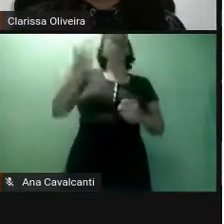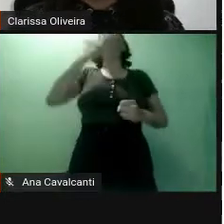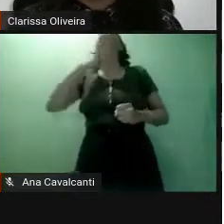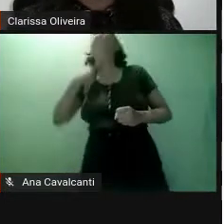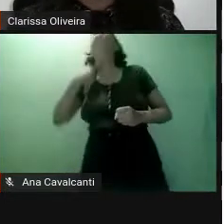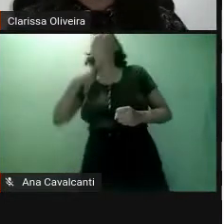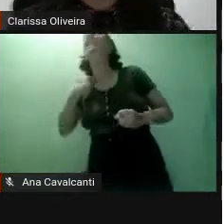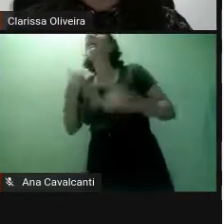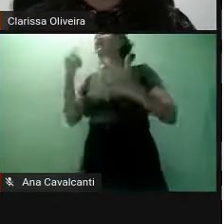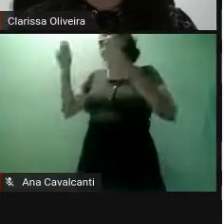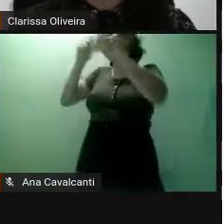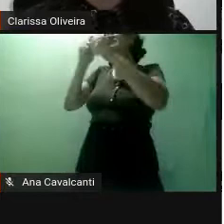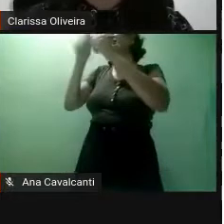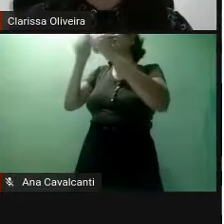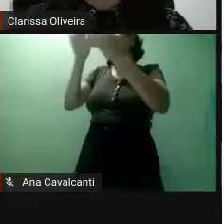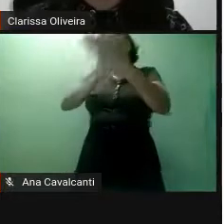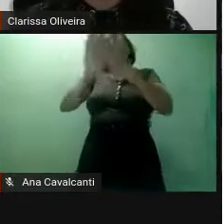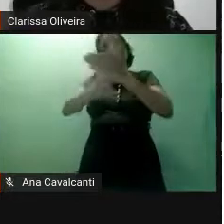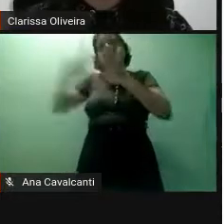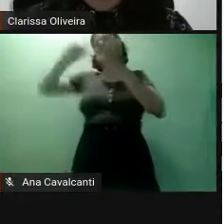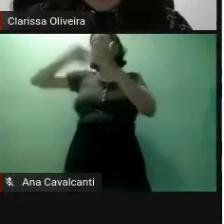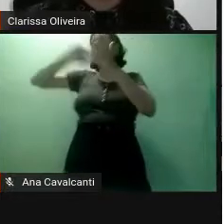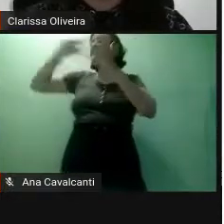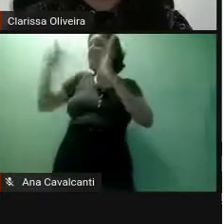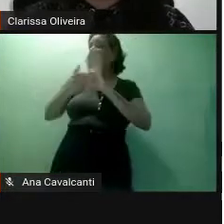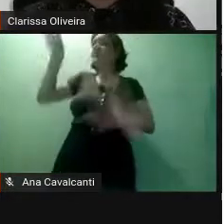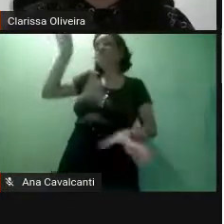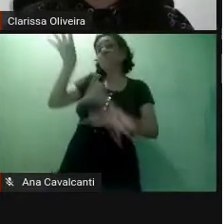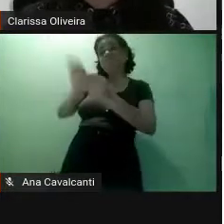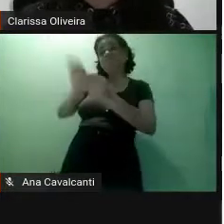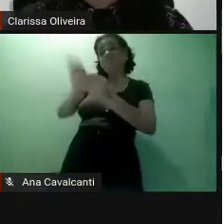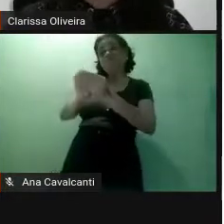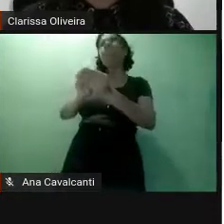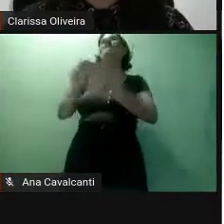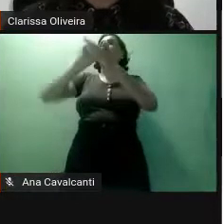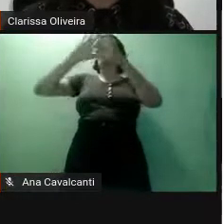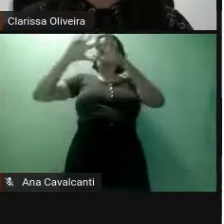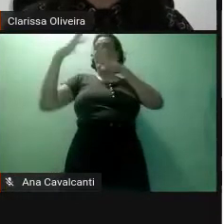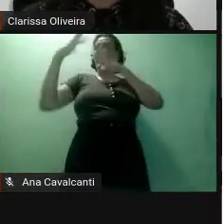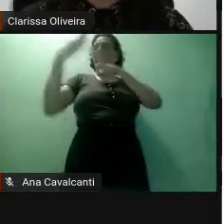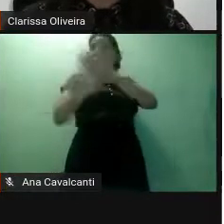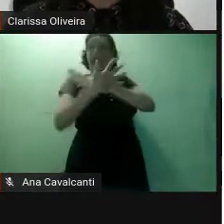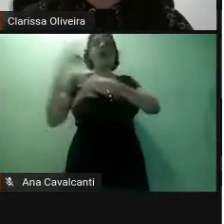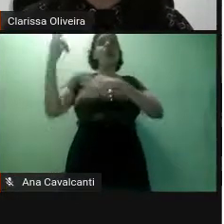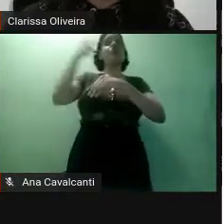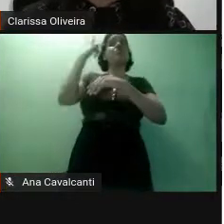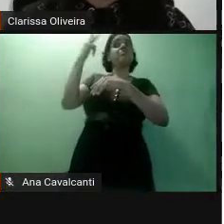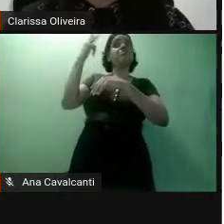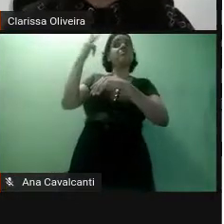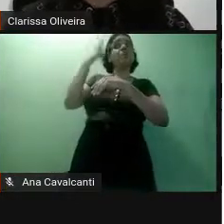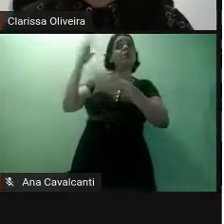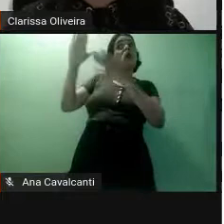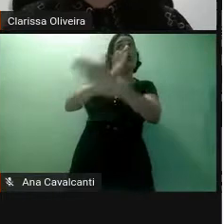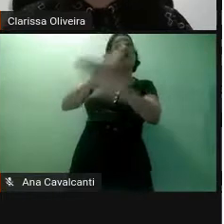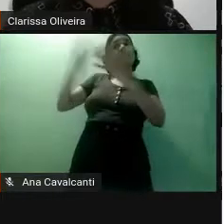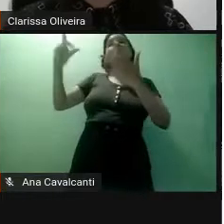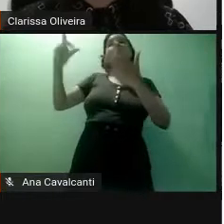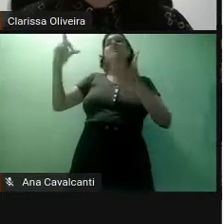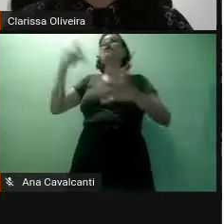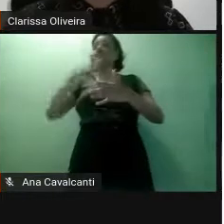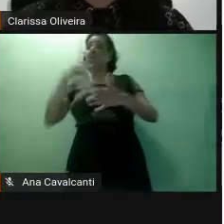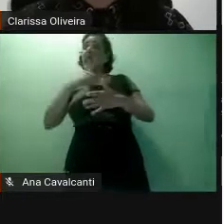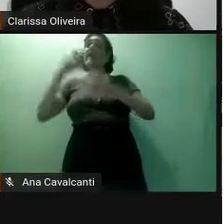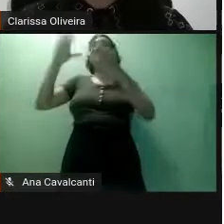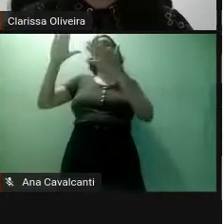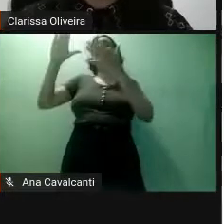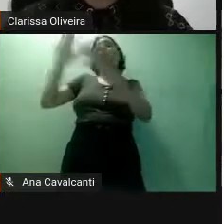nada. Esses são os sinais e sintomas mais comuns. Mas existem aquelas pessoas que podem